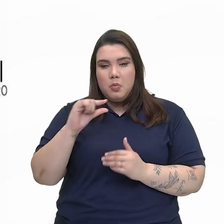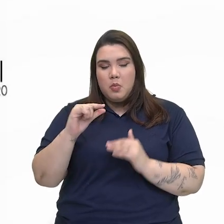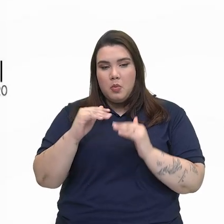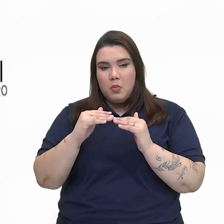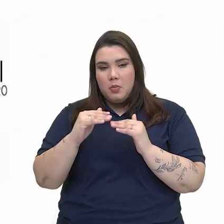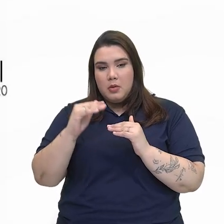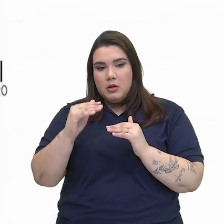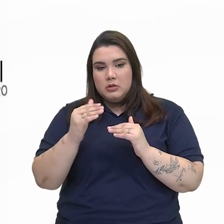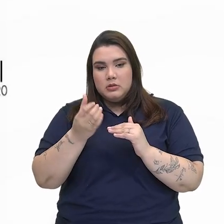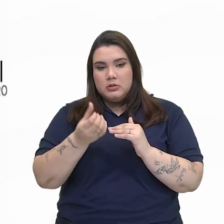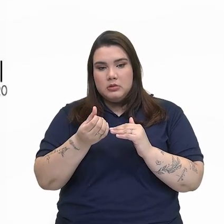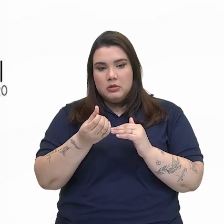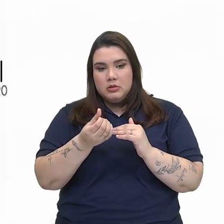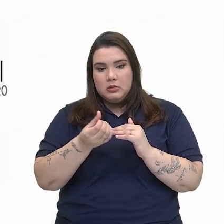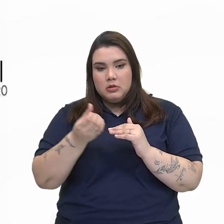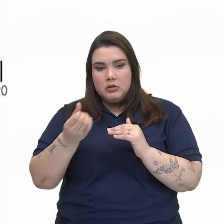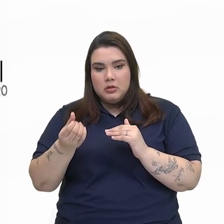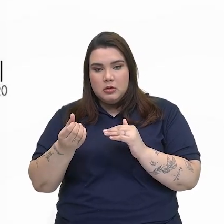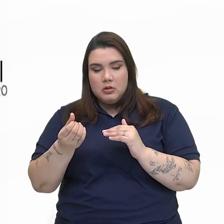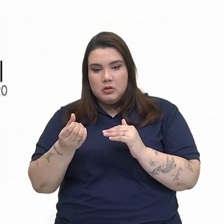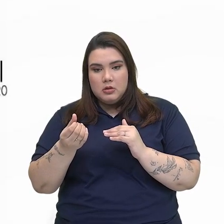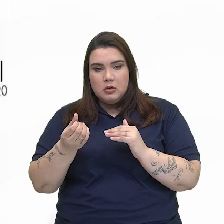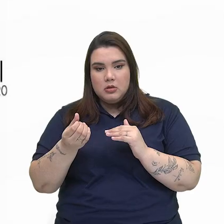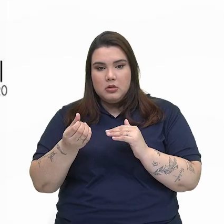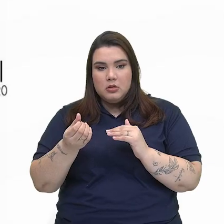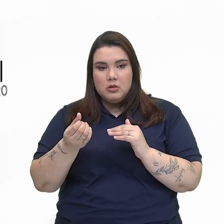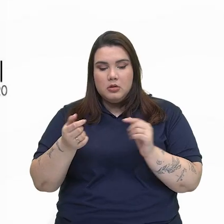Ele vai 66,